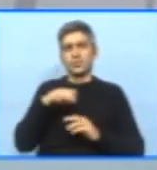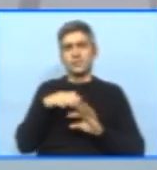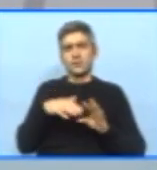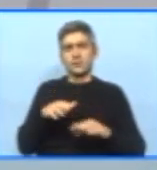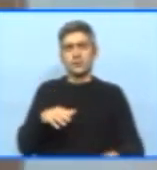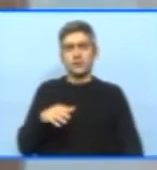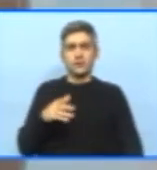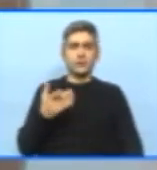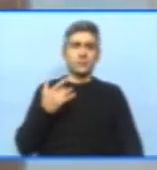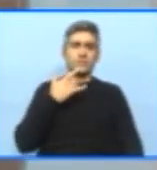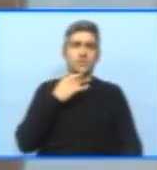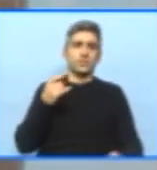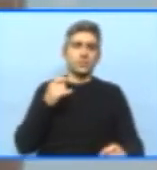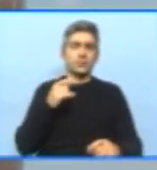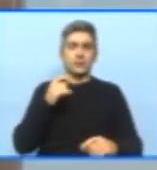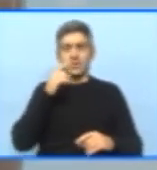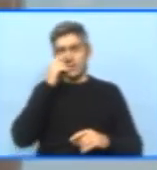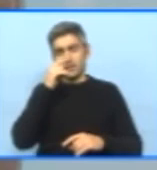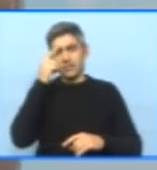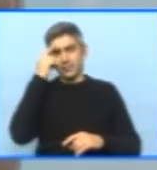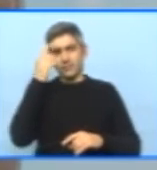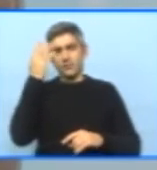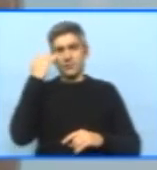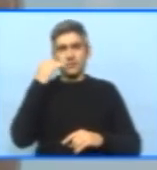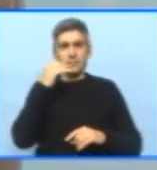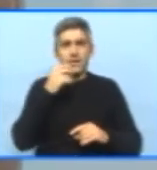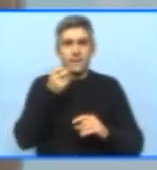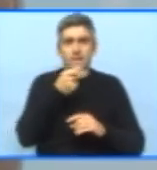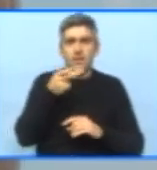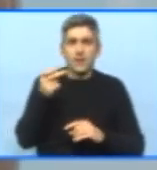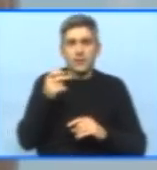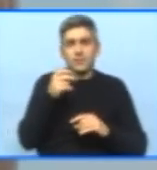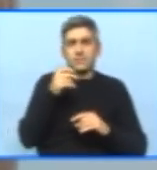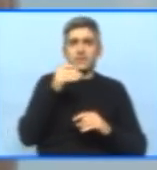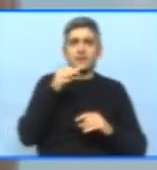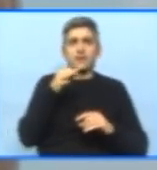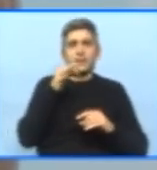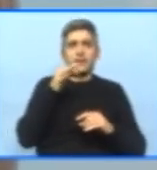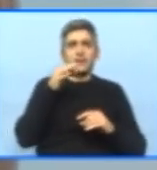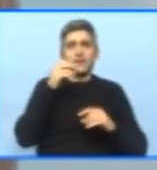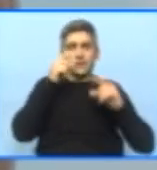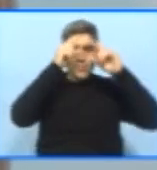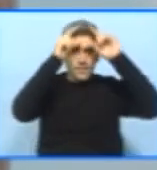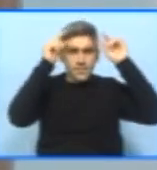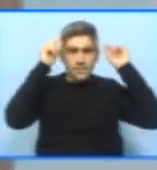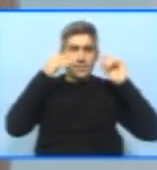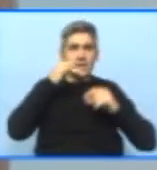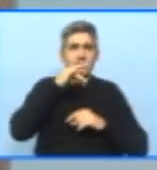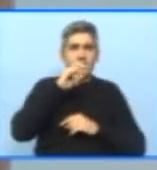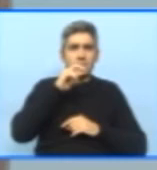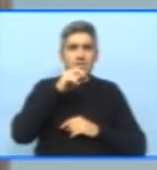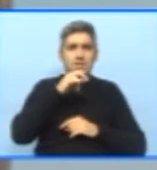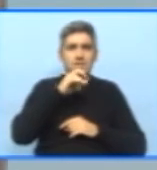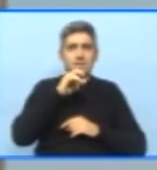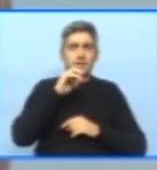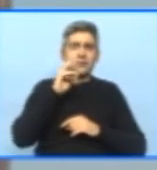inevitável lembrar a frase do príncipezinho. O essencial é invisível aos olhos, só se vê bem com o coração.